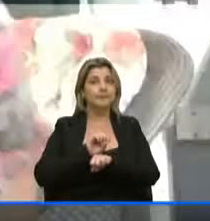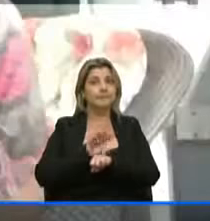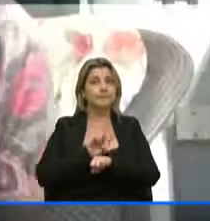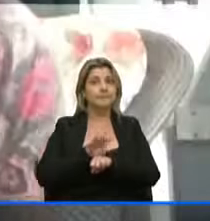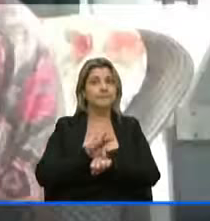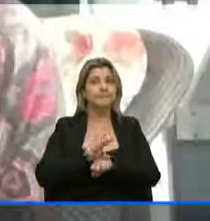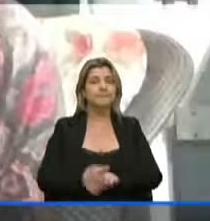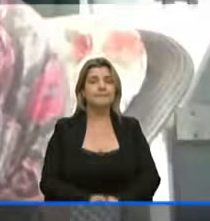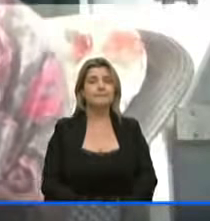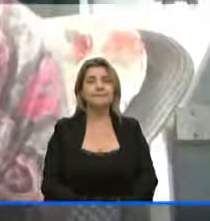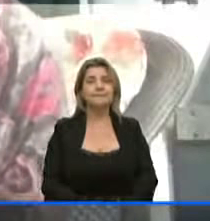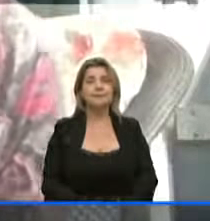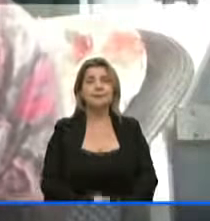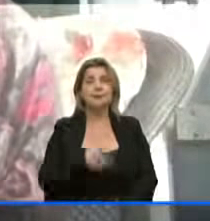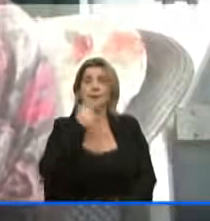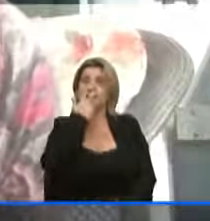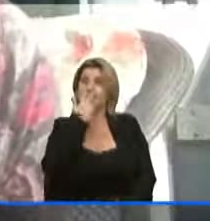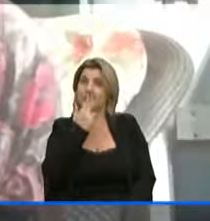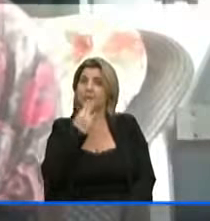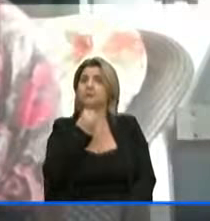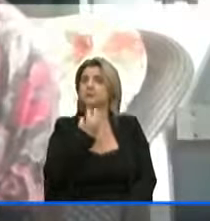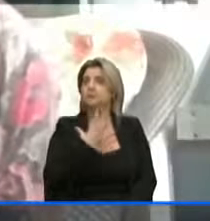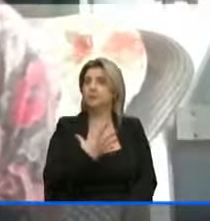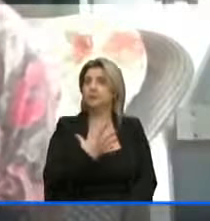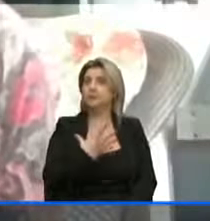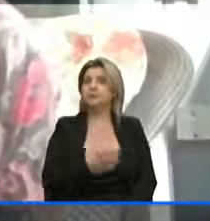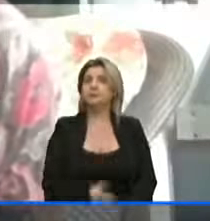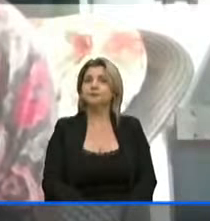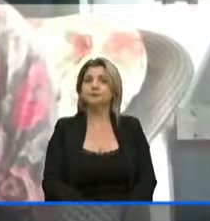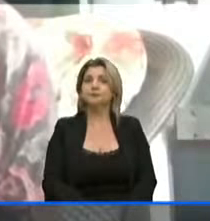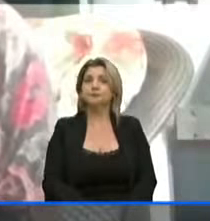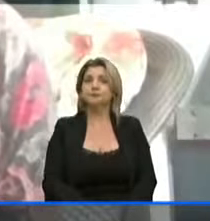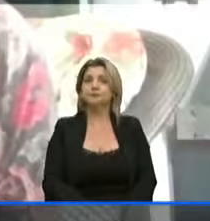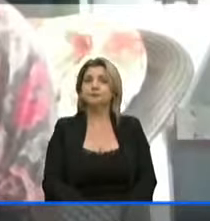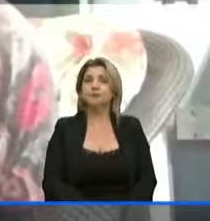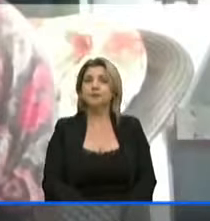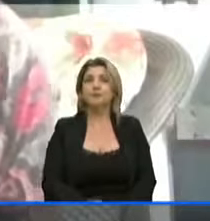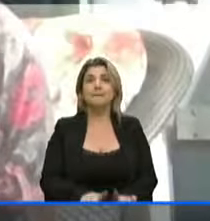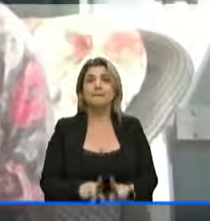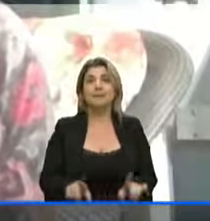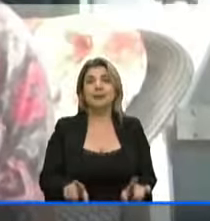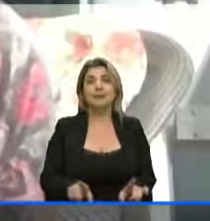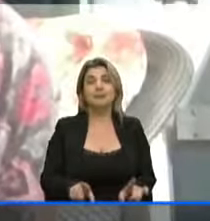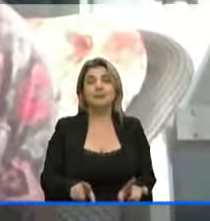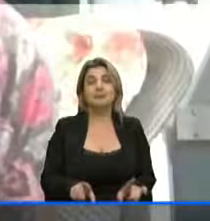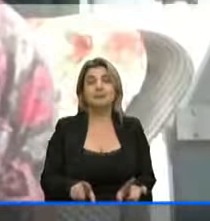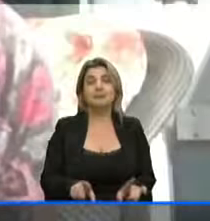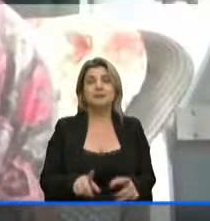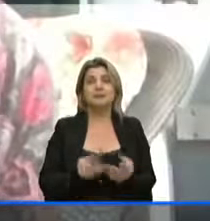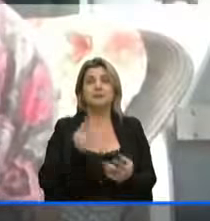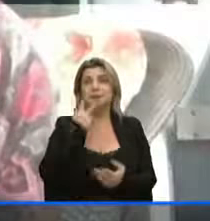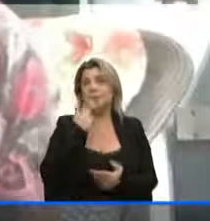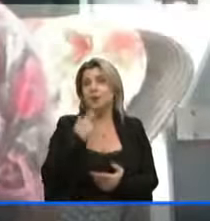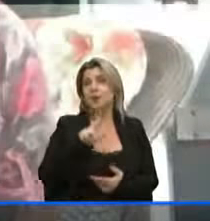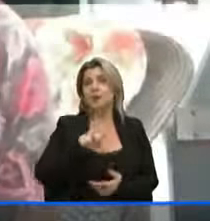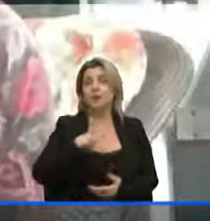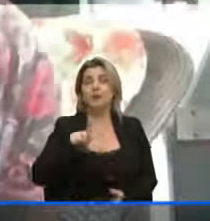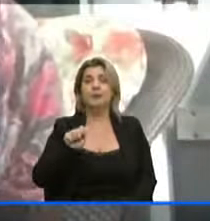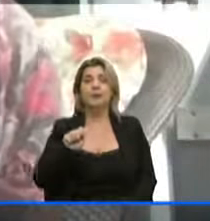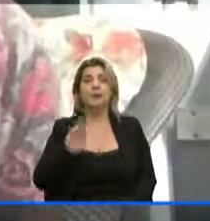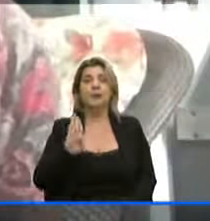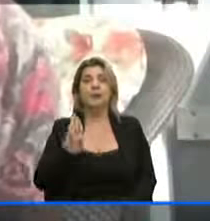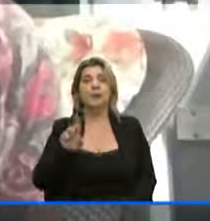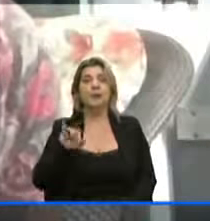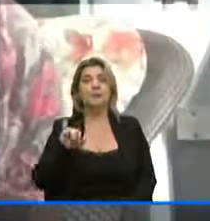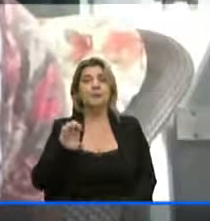salomônica, parece boa, né? Vamos, mas de todo modo, né, Gabriel Souza, eu aí, Luciana, acho bom a